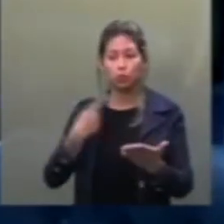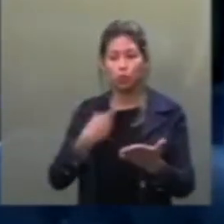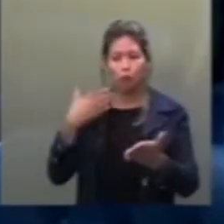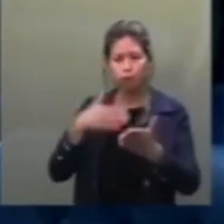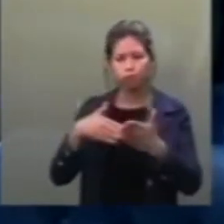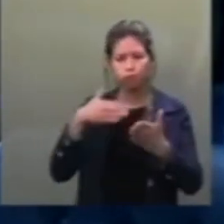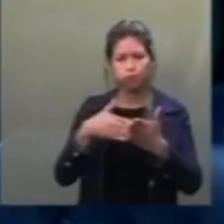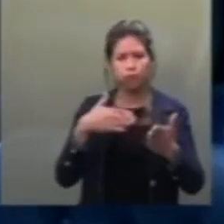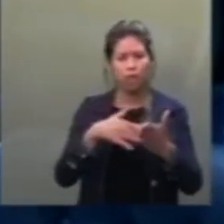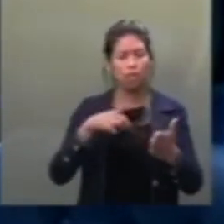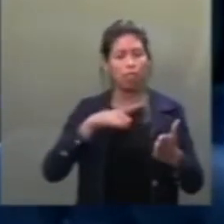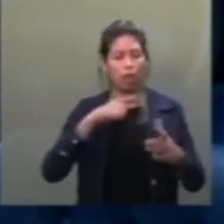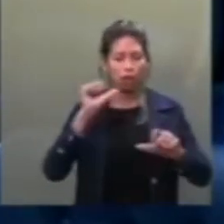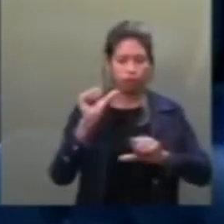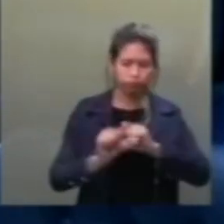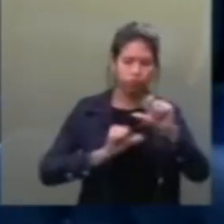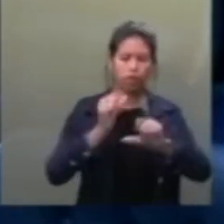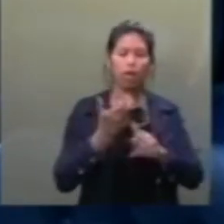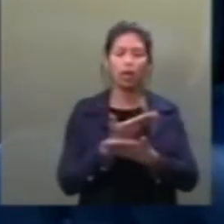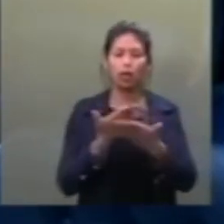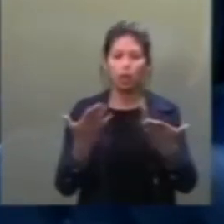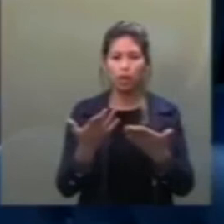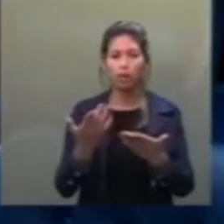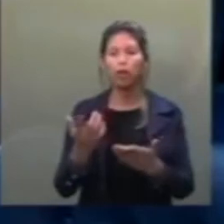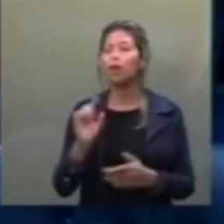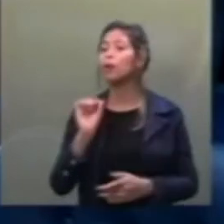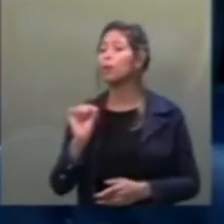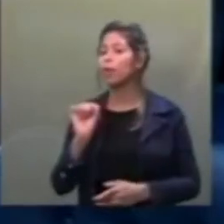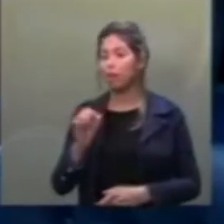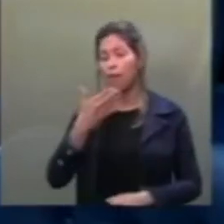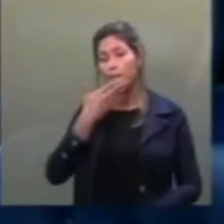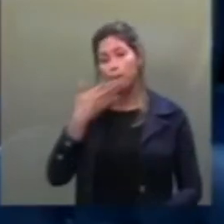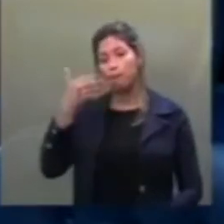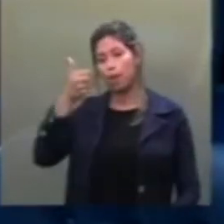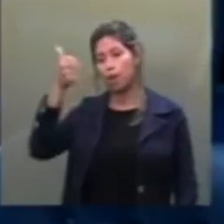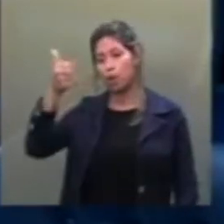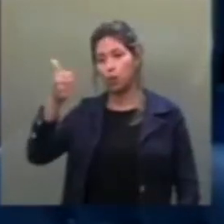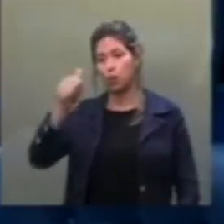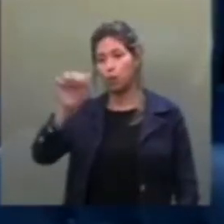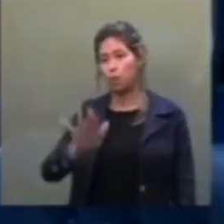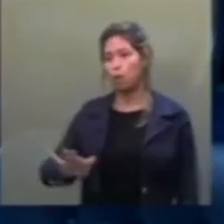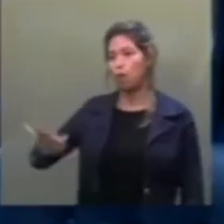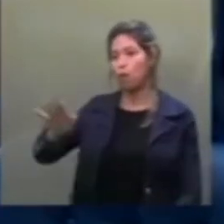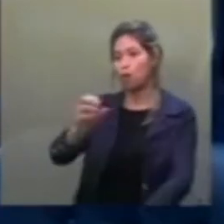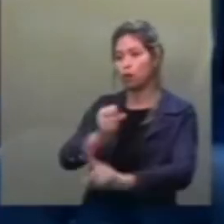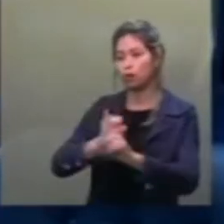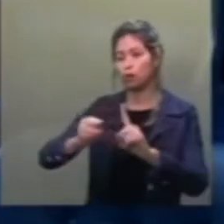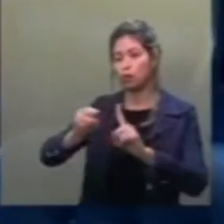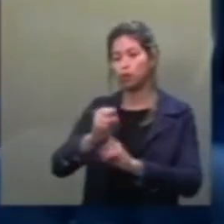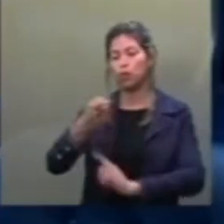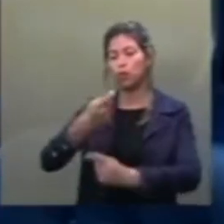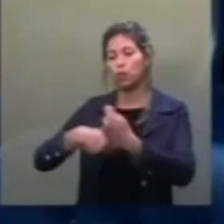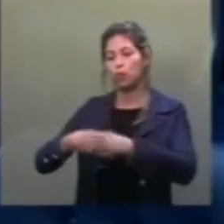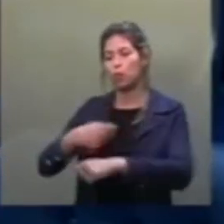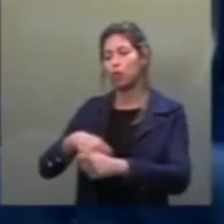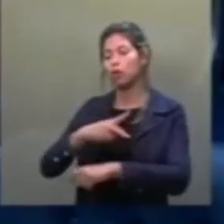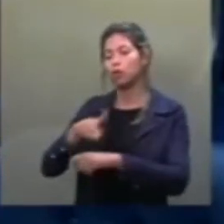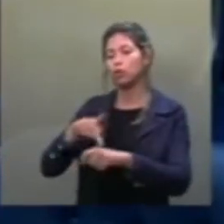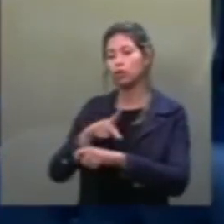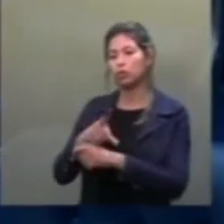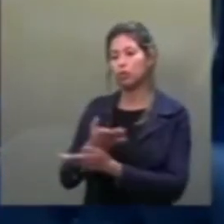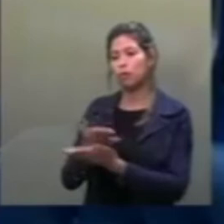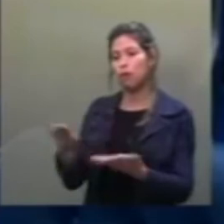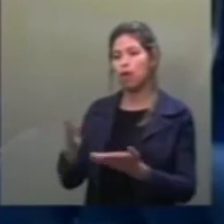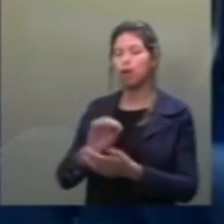viés transformador e quem vem no sentido de melhorar o cenário social e econômico dos países sobretudo